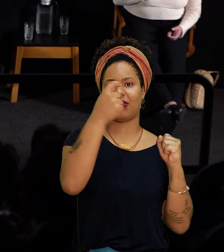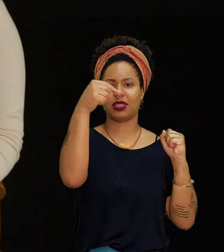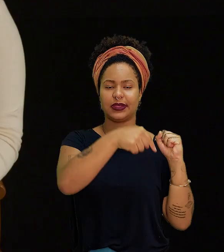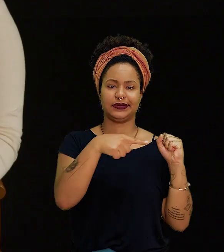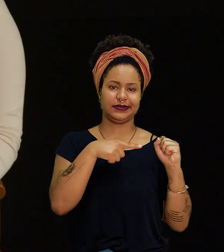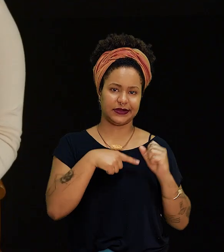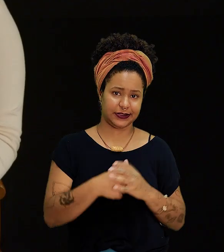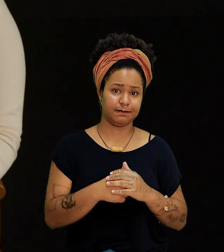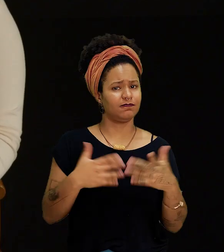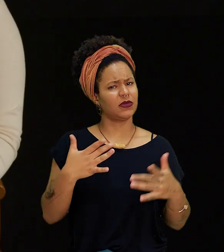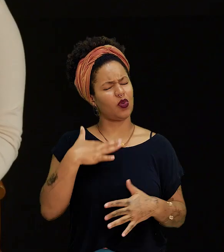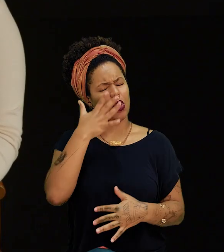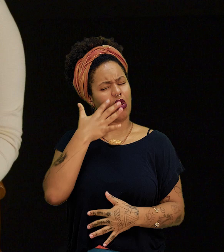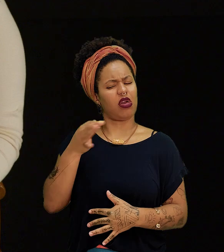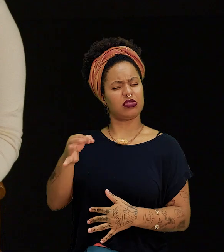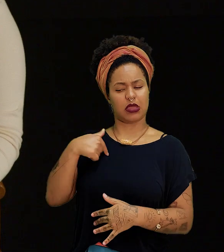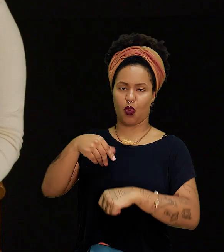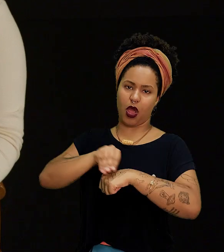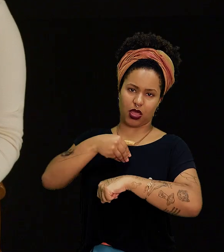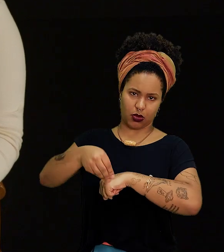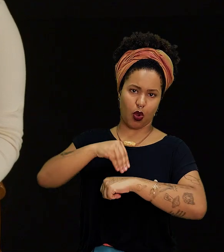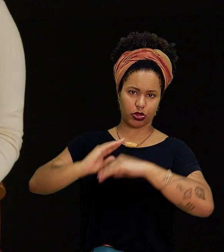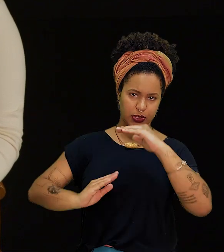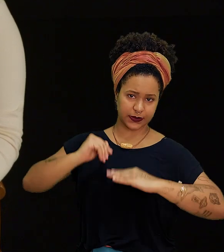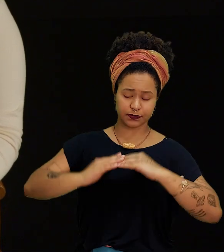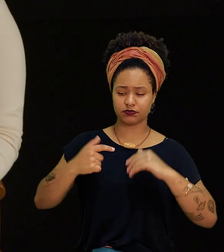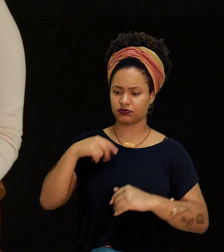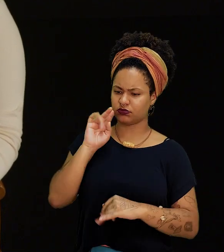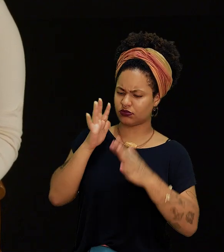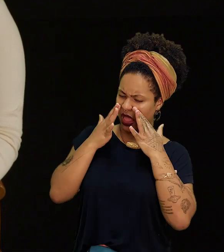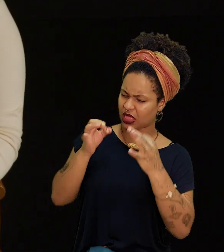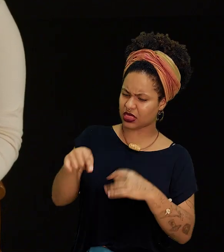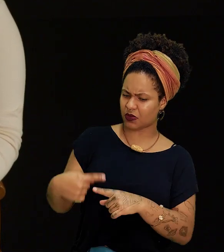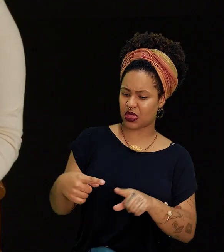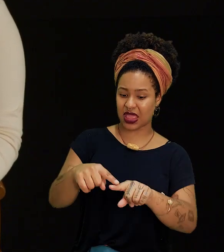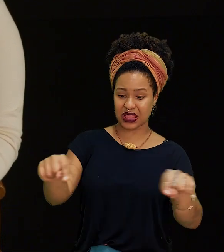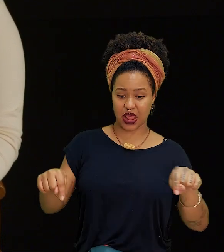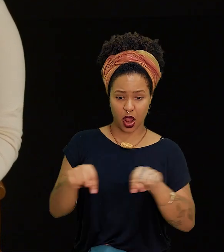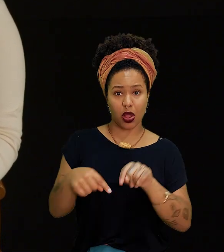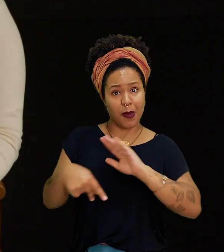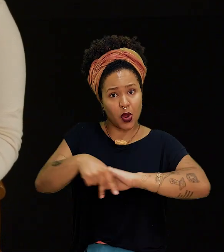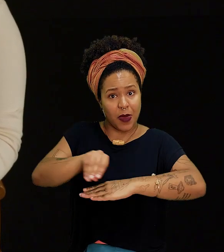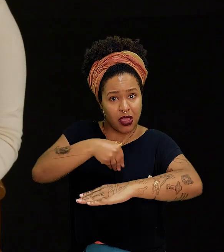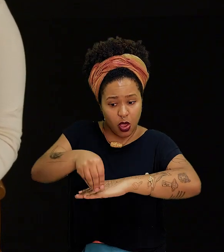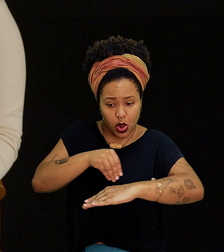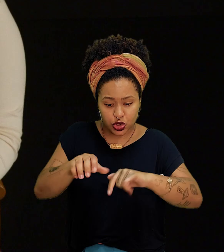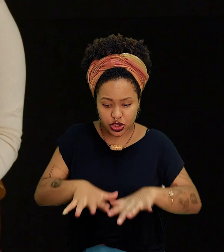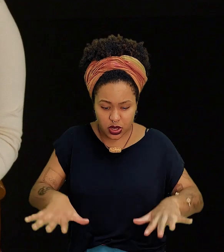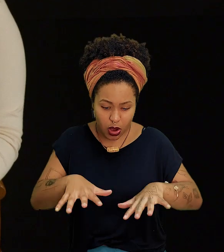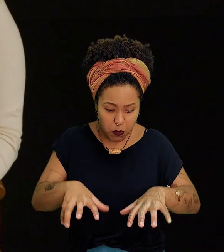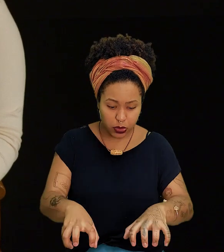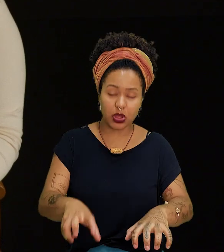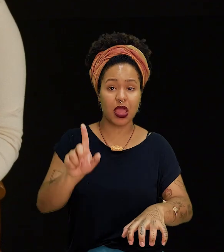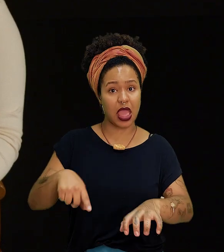máquina. E aí me chama a atenção, como arqueólogo, inclusive, que sítios arqueológicos que